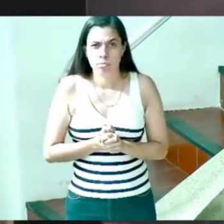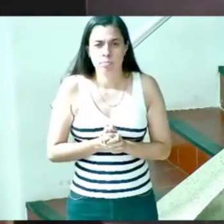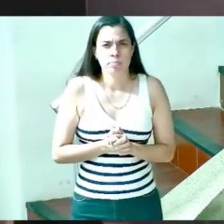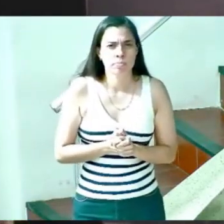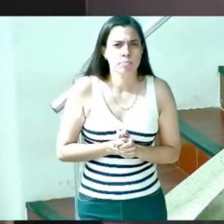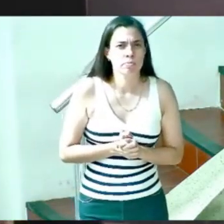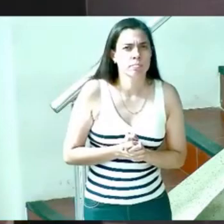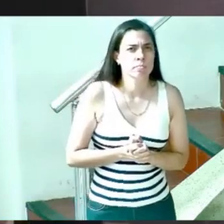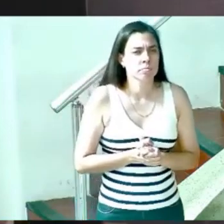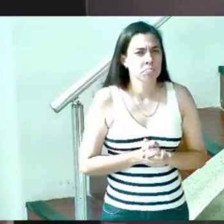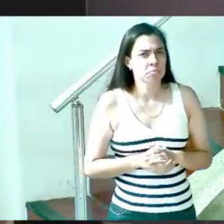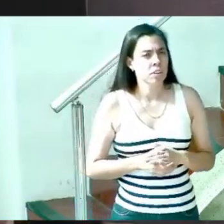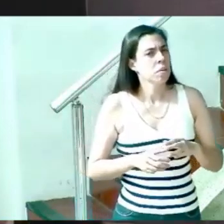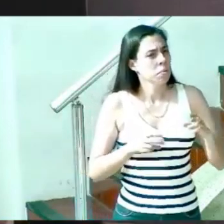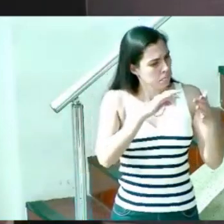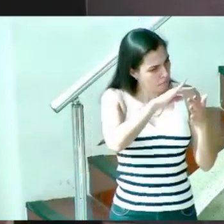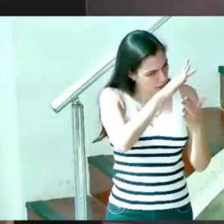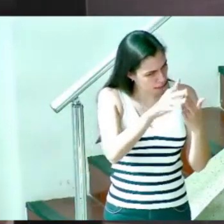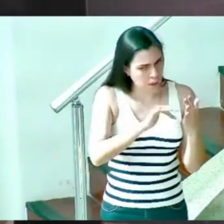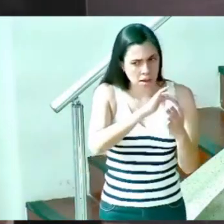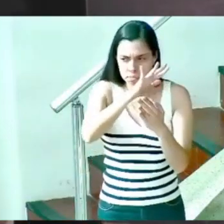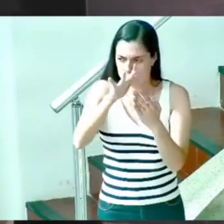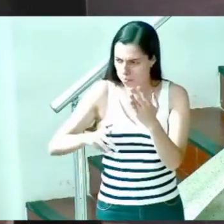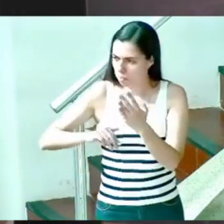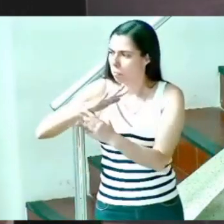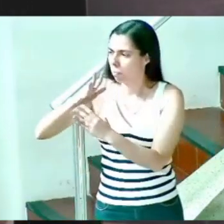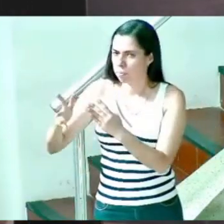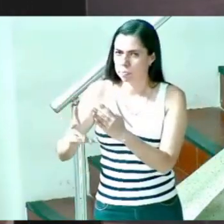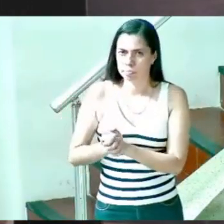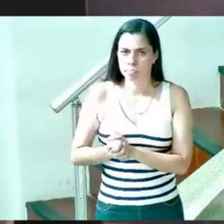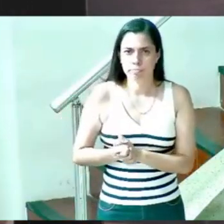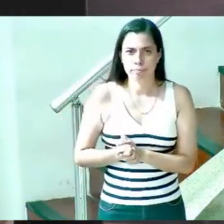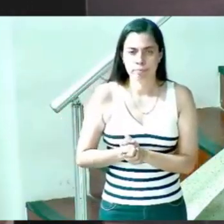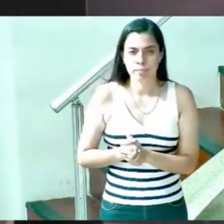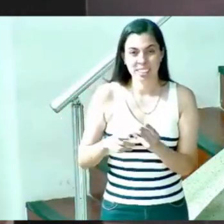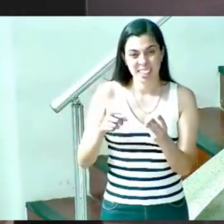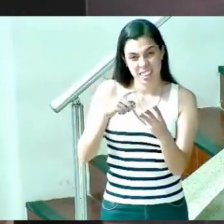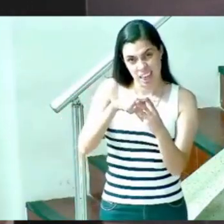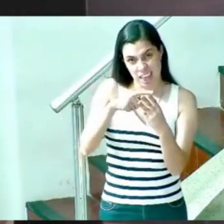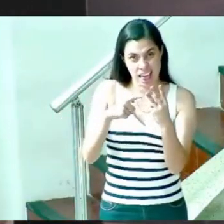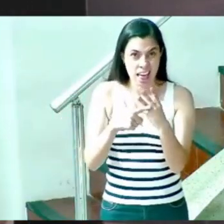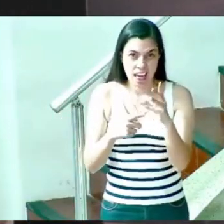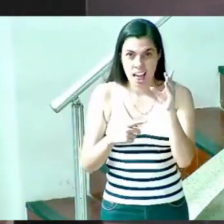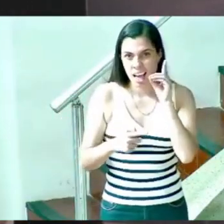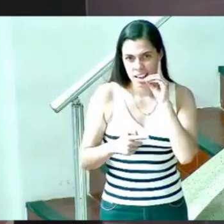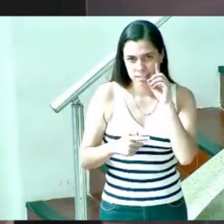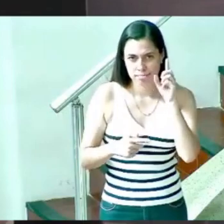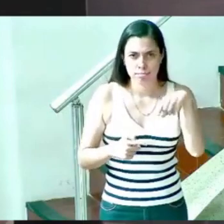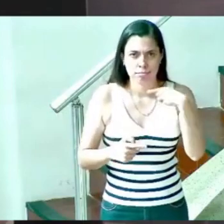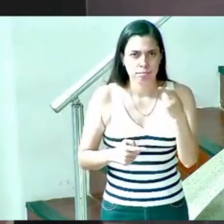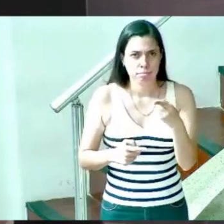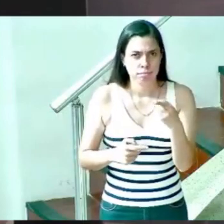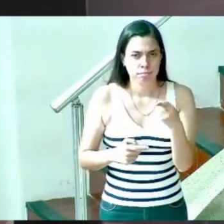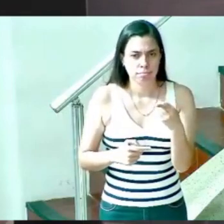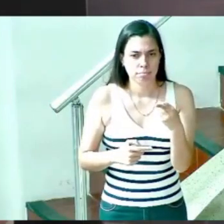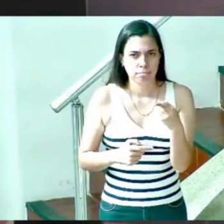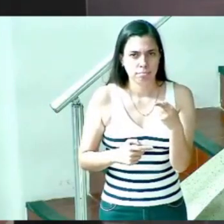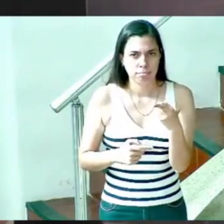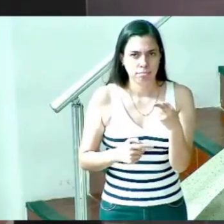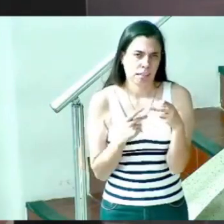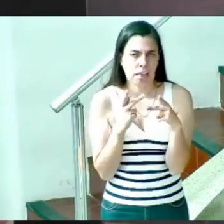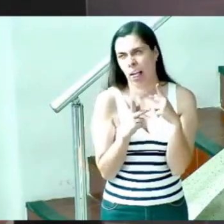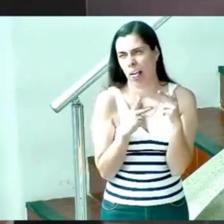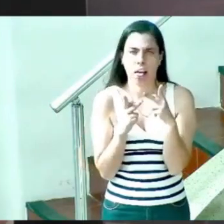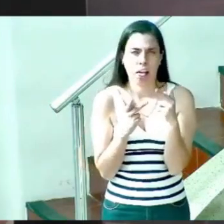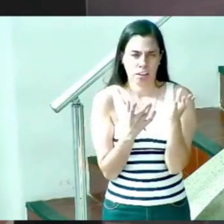diante de todos esses milagres e prodígios, 3 dias depois, eles estavam murmurando. Eles estavam com saudade do